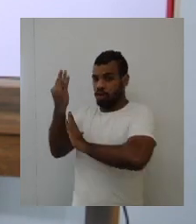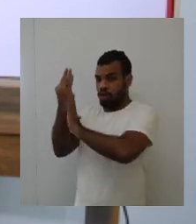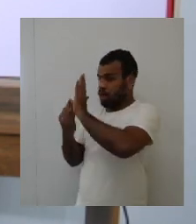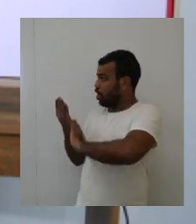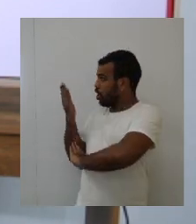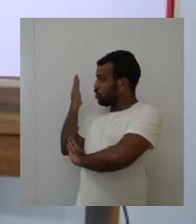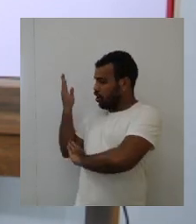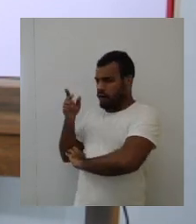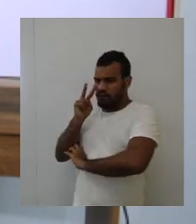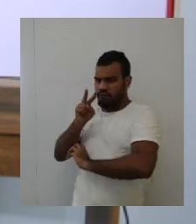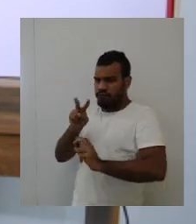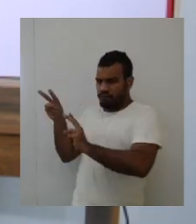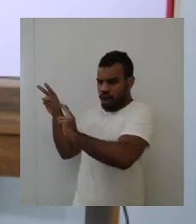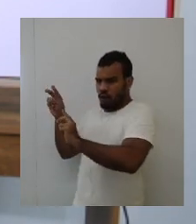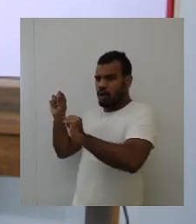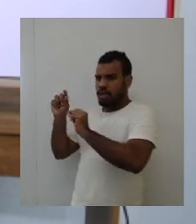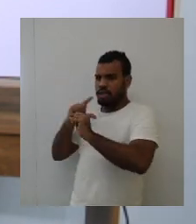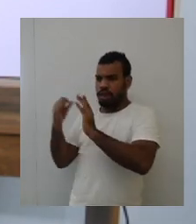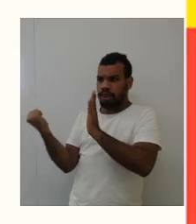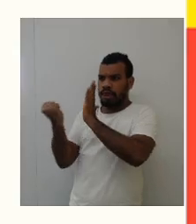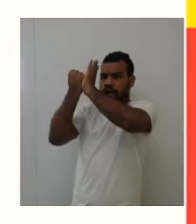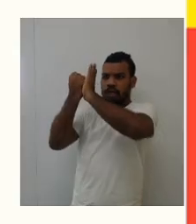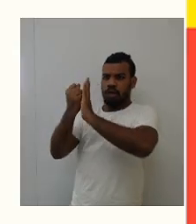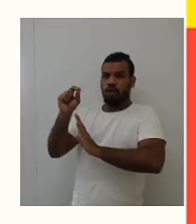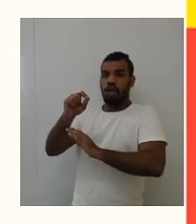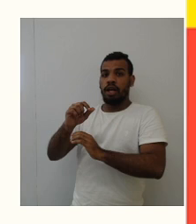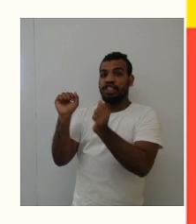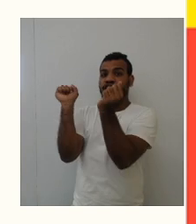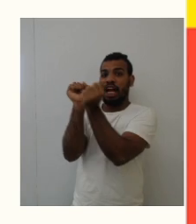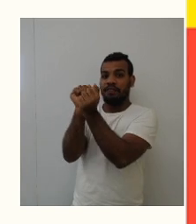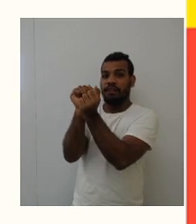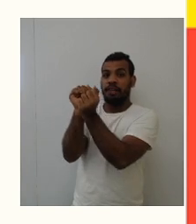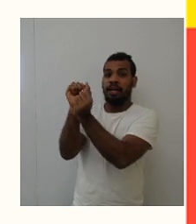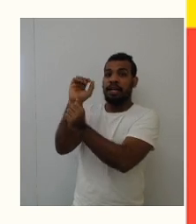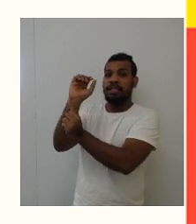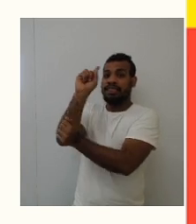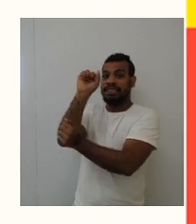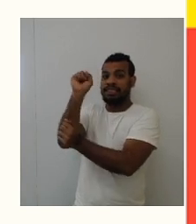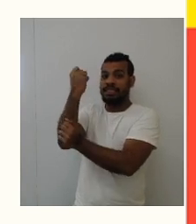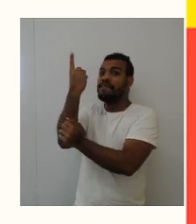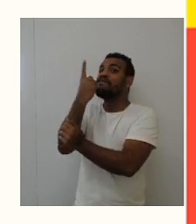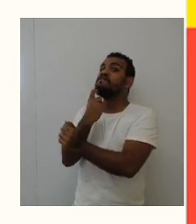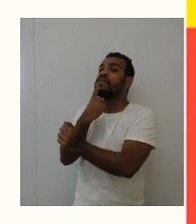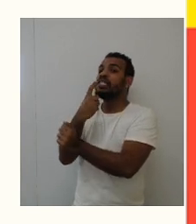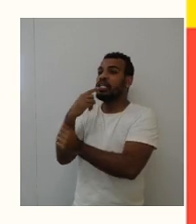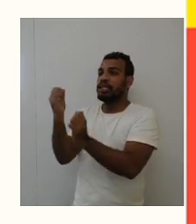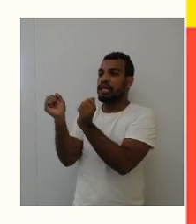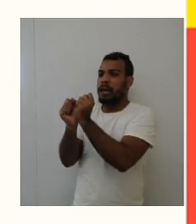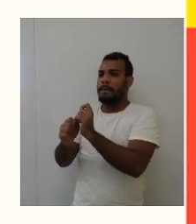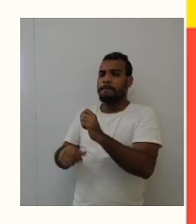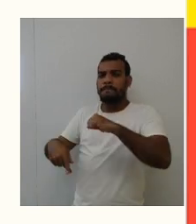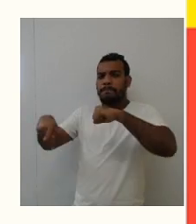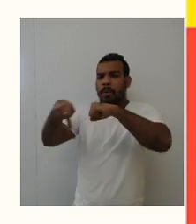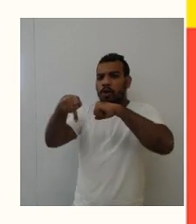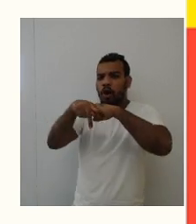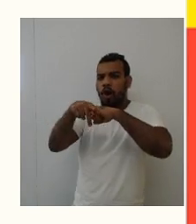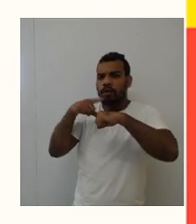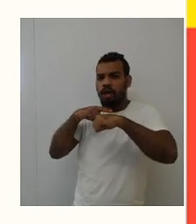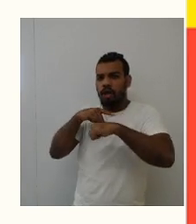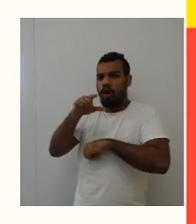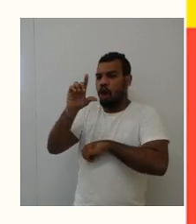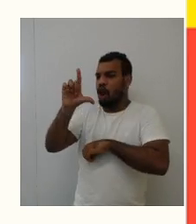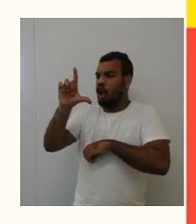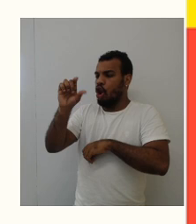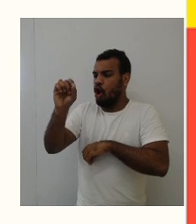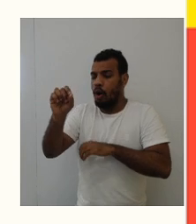vocês estão vendo que está destacado, o escravizá-lo, né? E a gente vê o pronome pessoal oblíquo, o